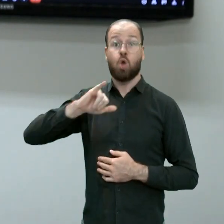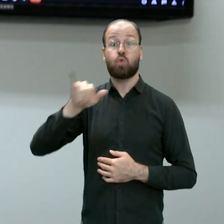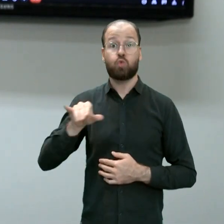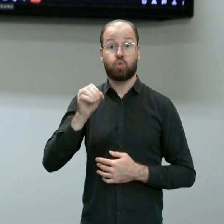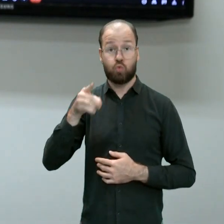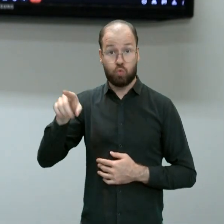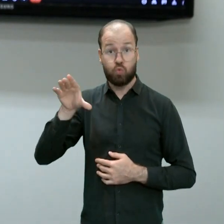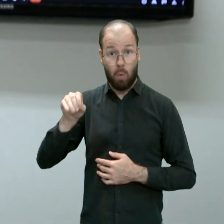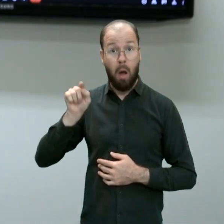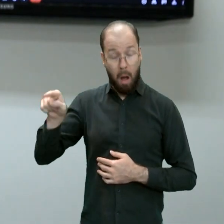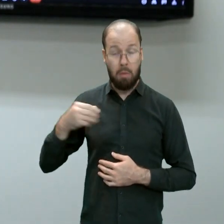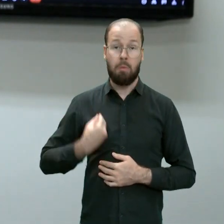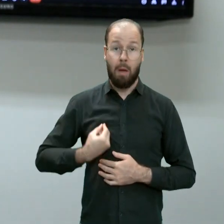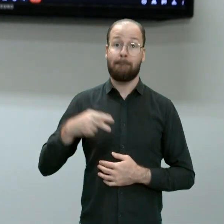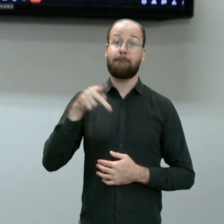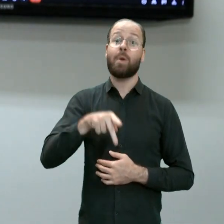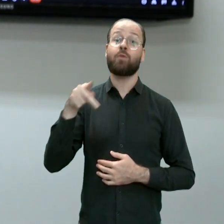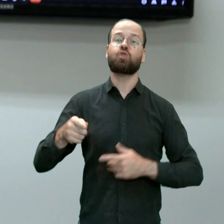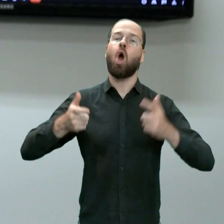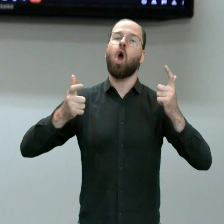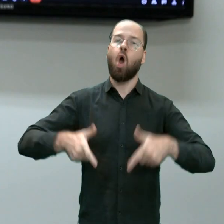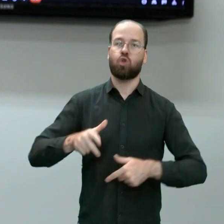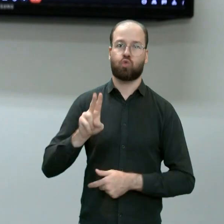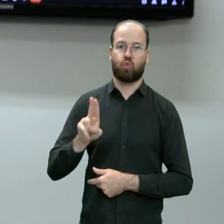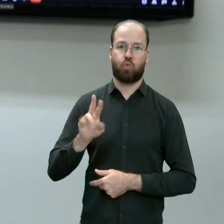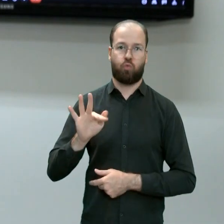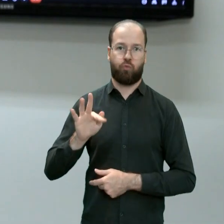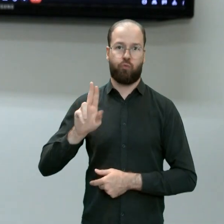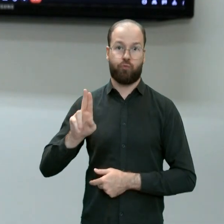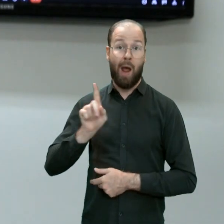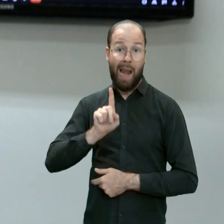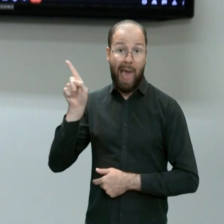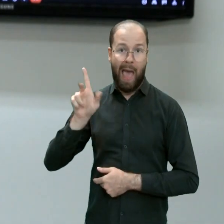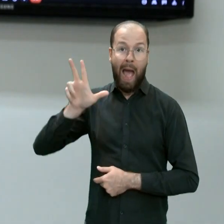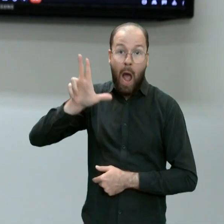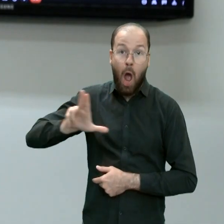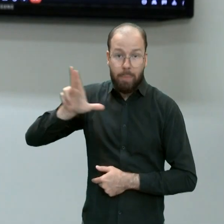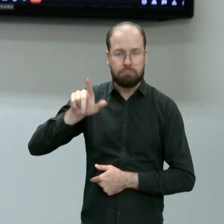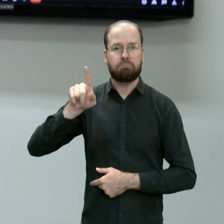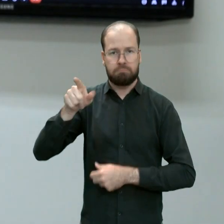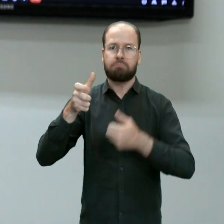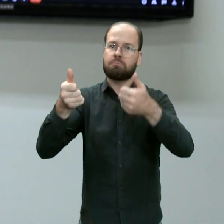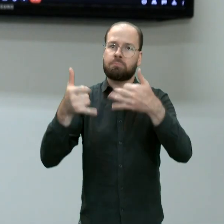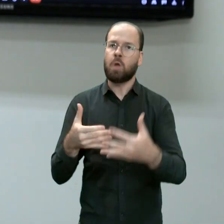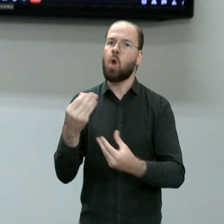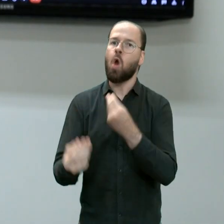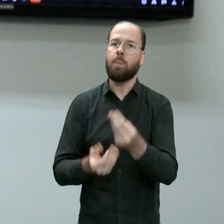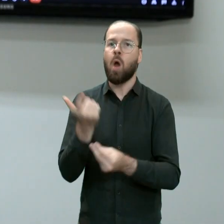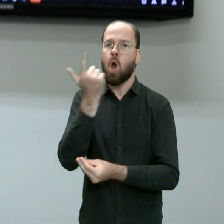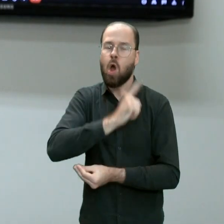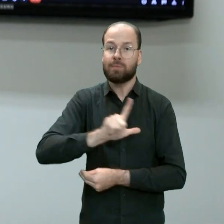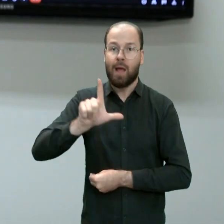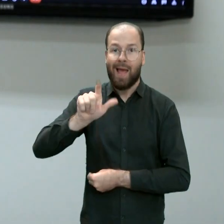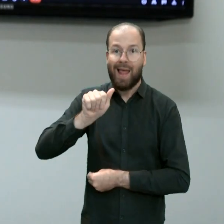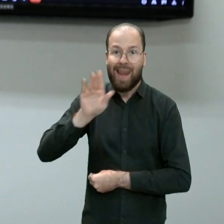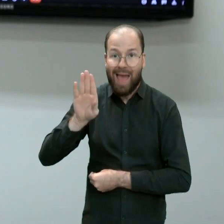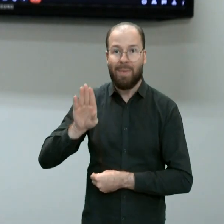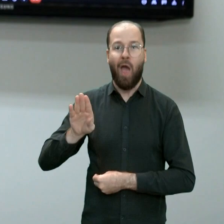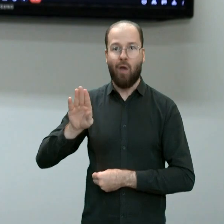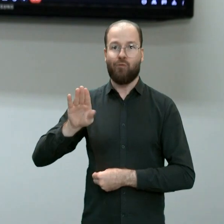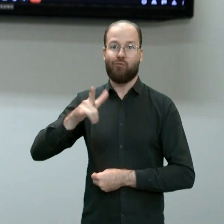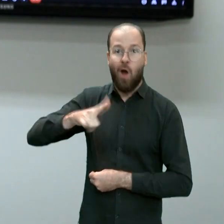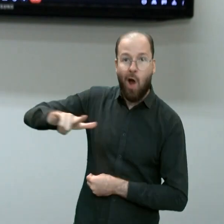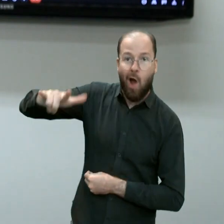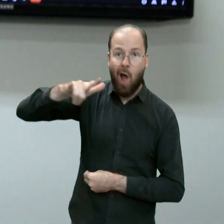na Federal de Uberlândia e relata como conseguiram desenvolver o laboratório voador de